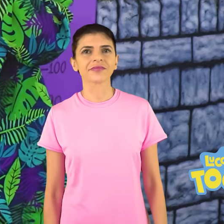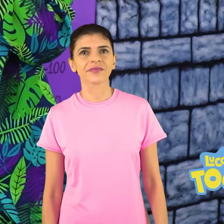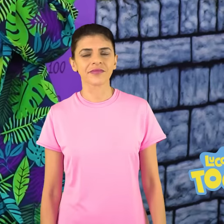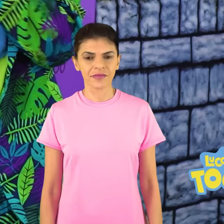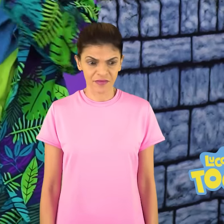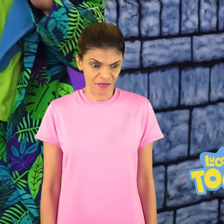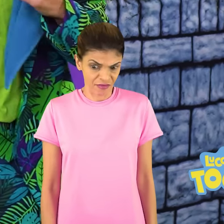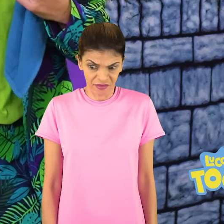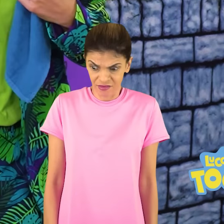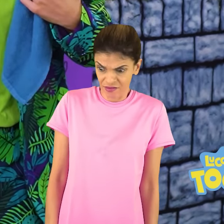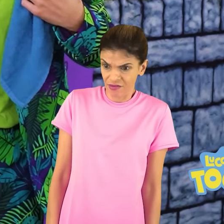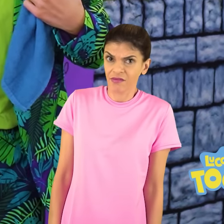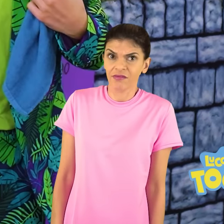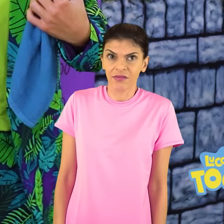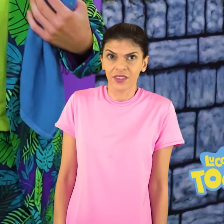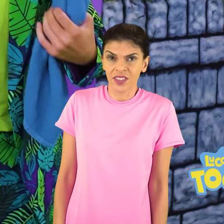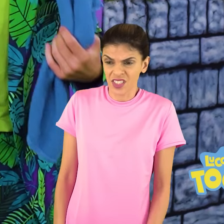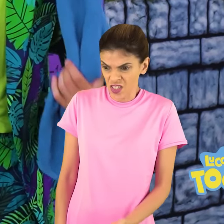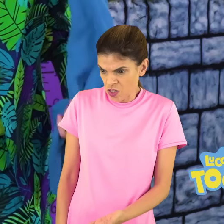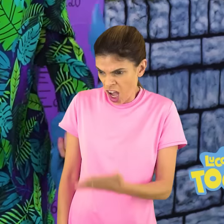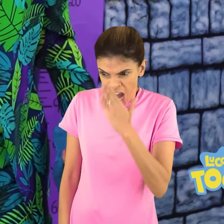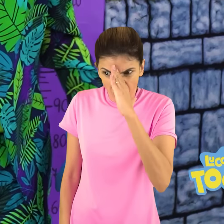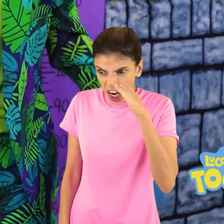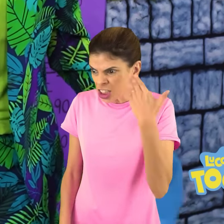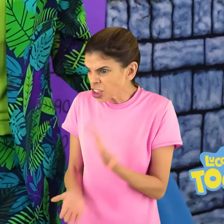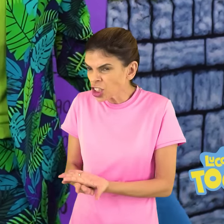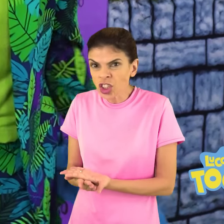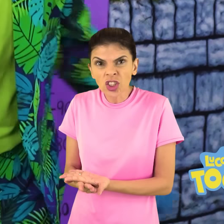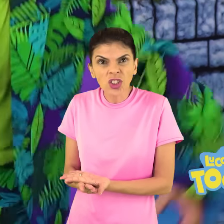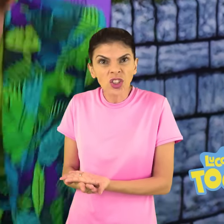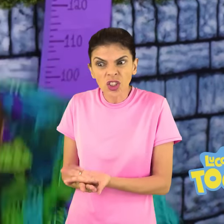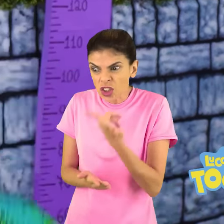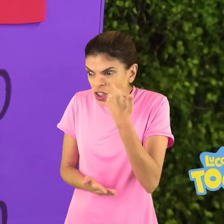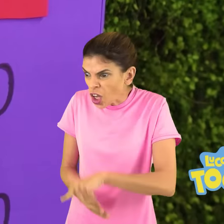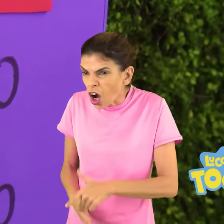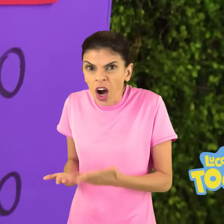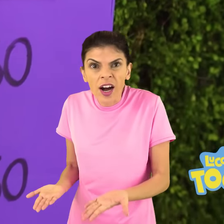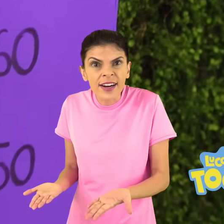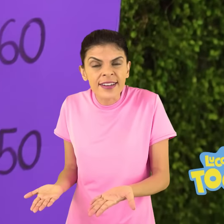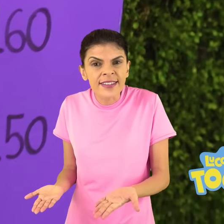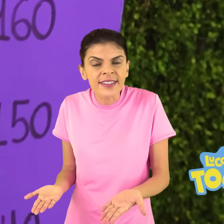Eu não acredito Acredito